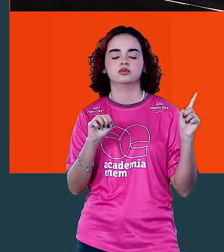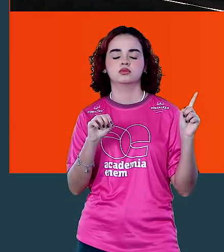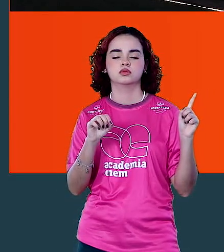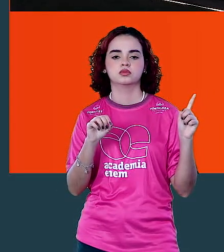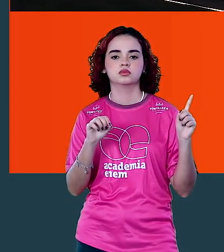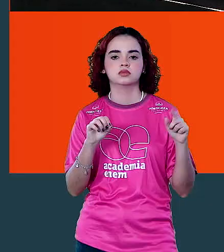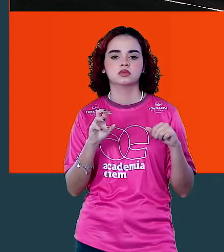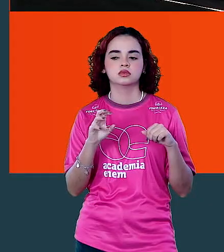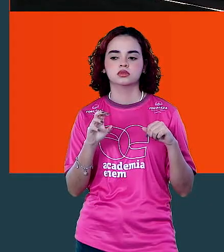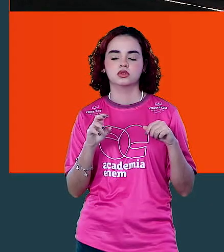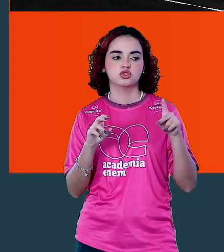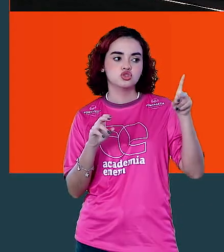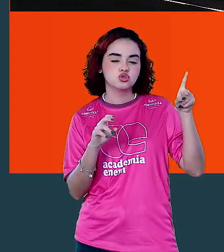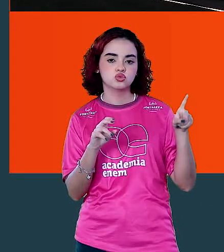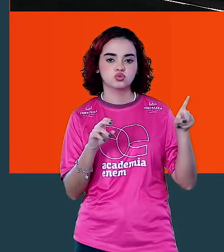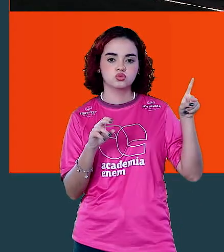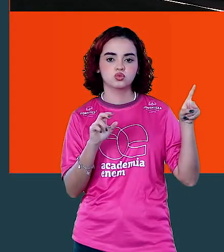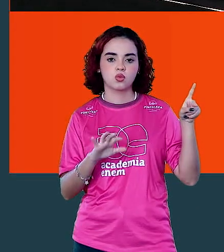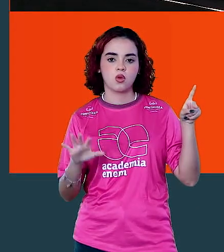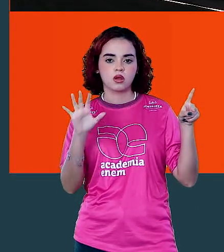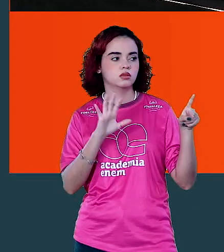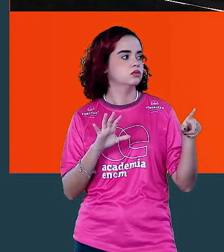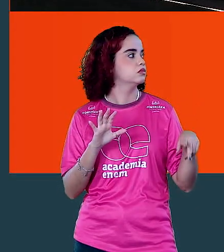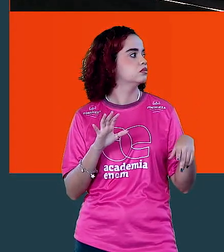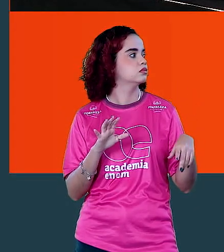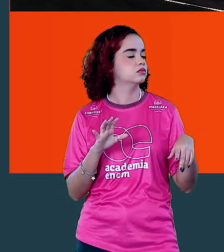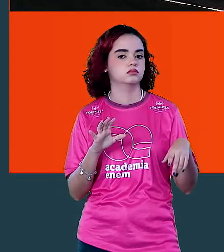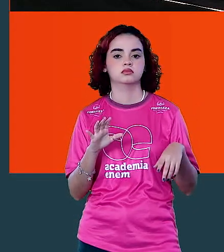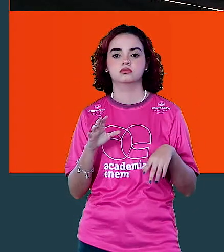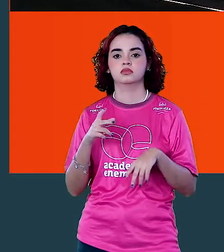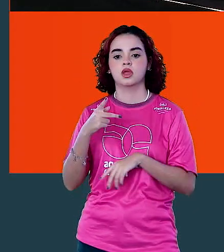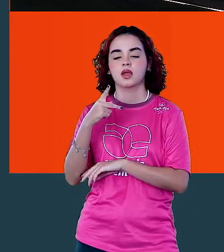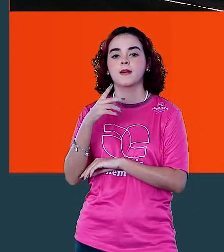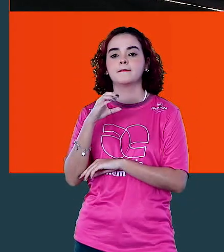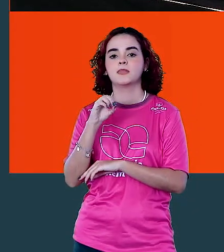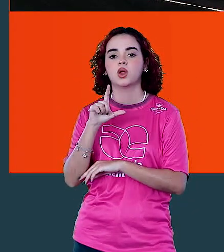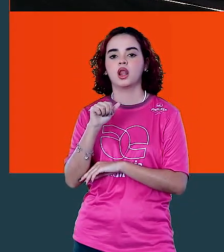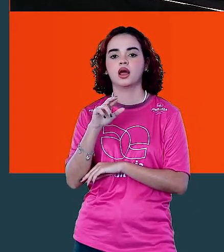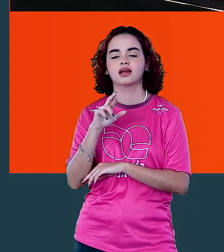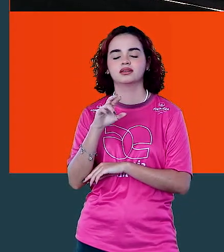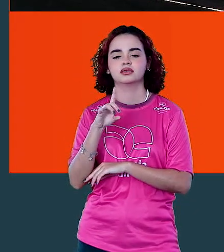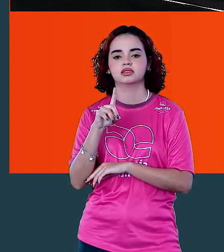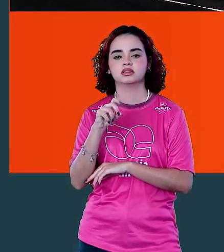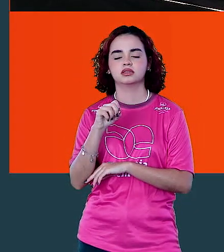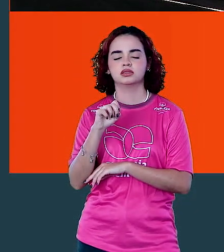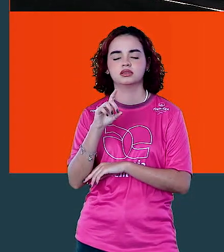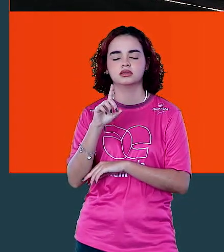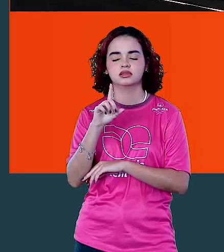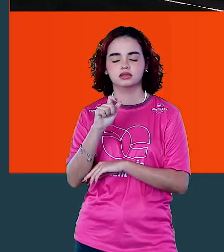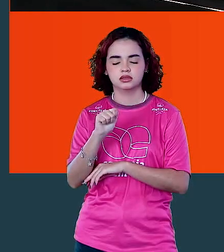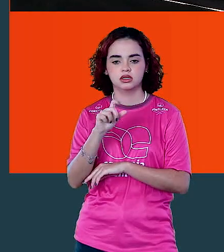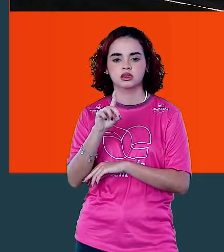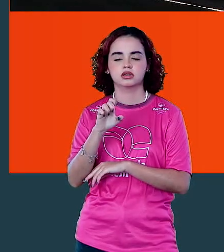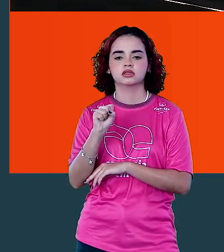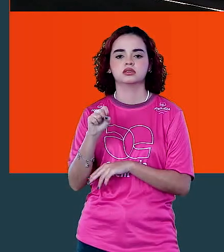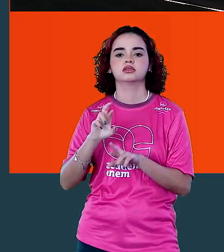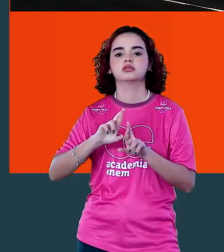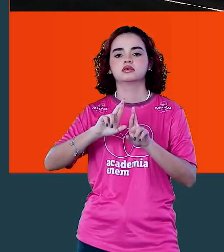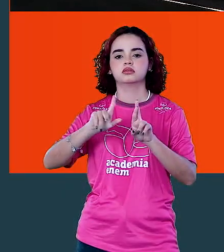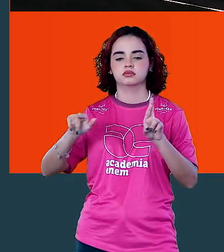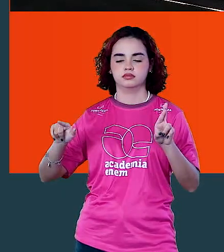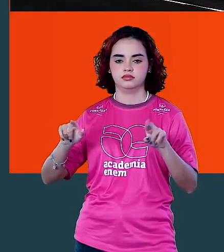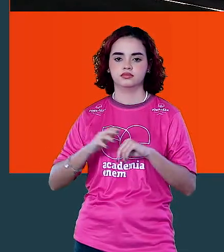São 2 moléculas que têm polaridades diferentes. Se elas têm polaridades